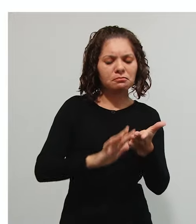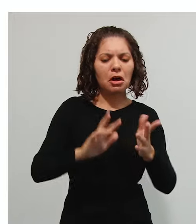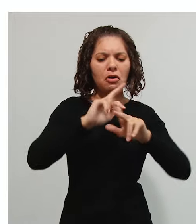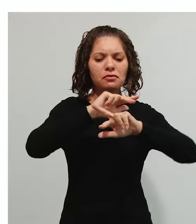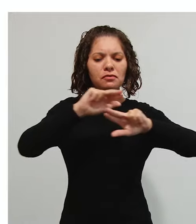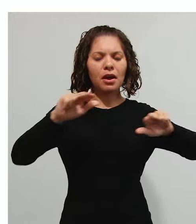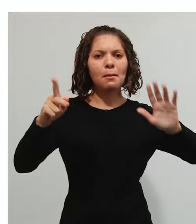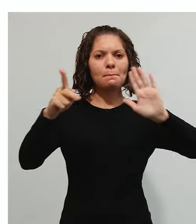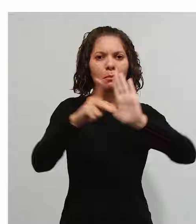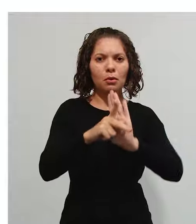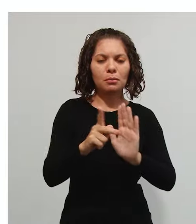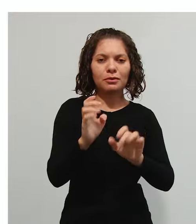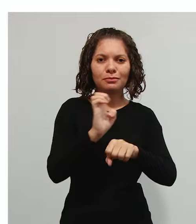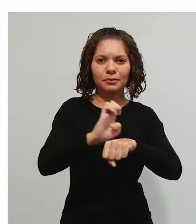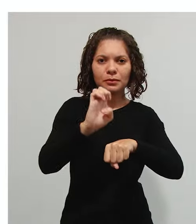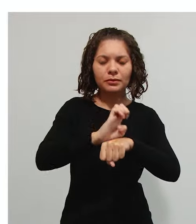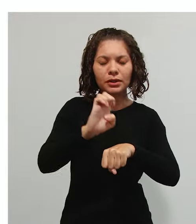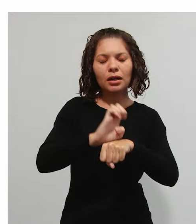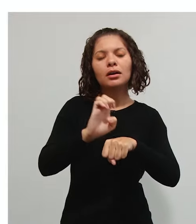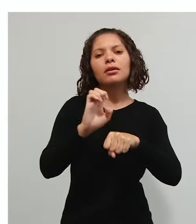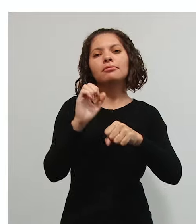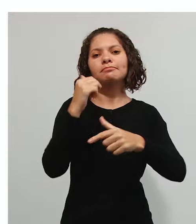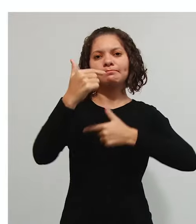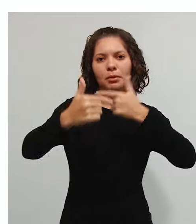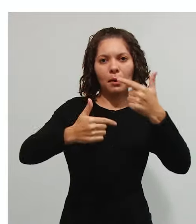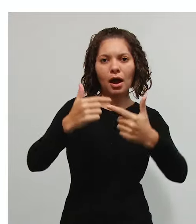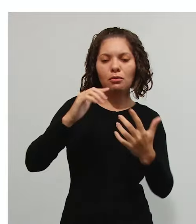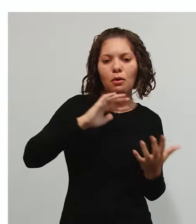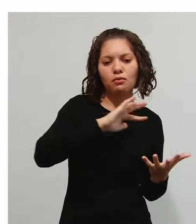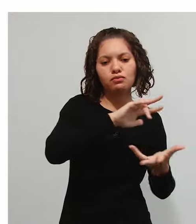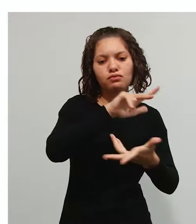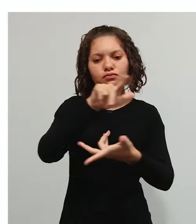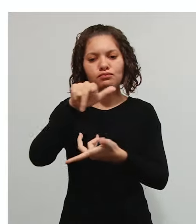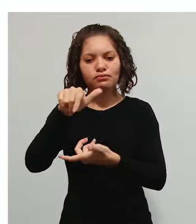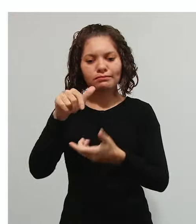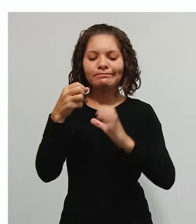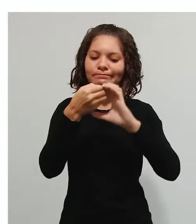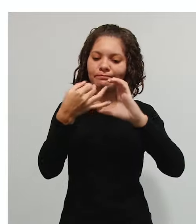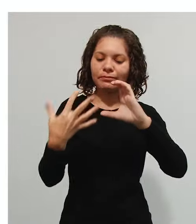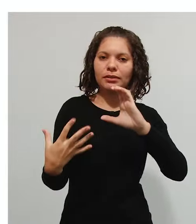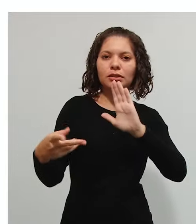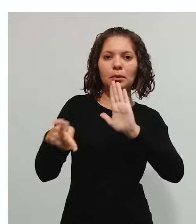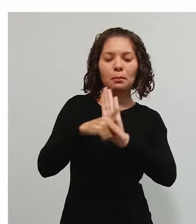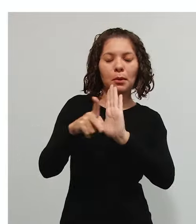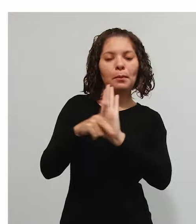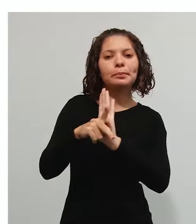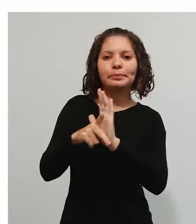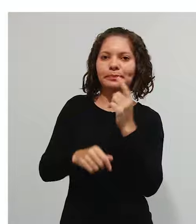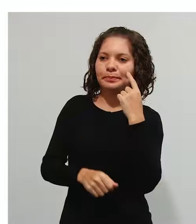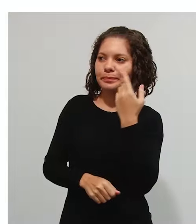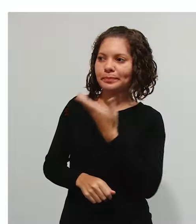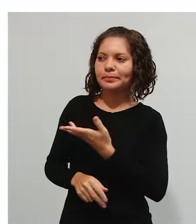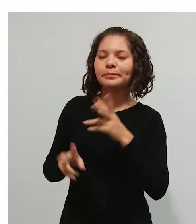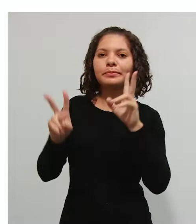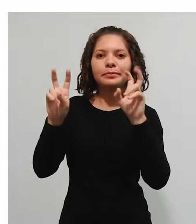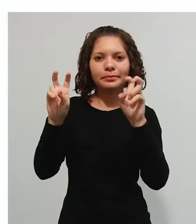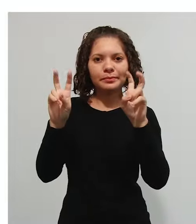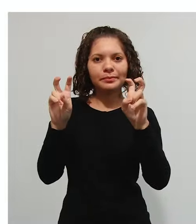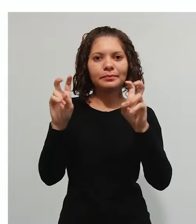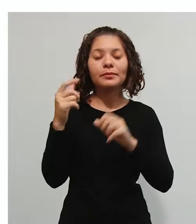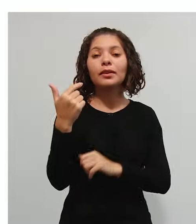serviços universais Então essa é a característica do Imposto e aqui passando